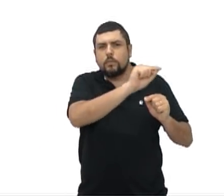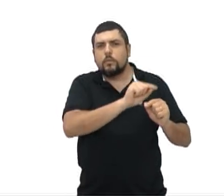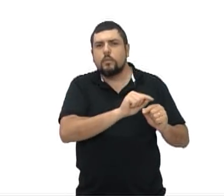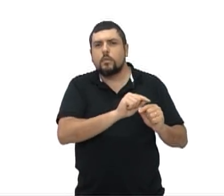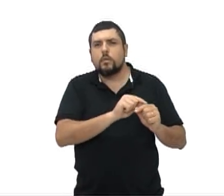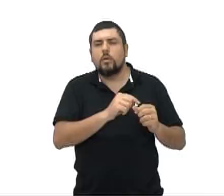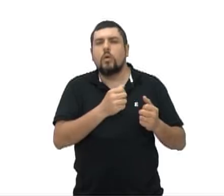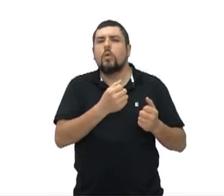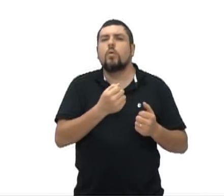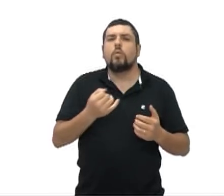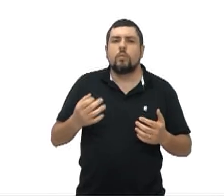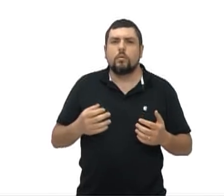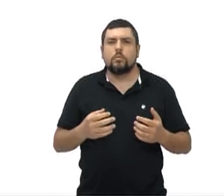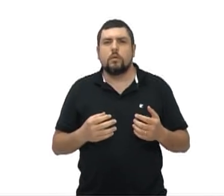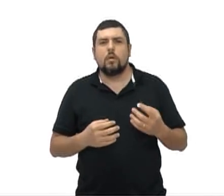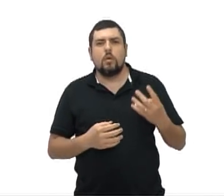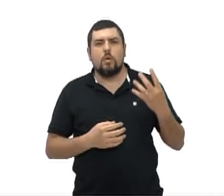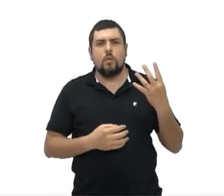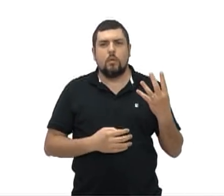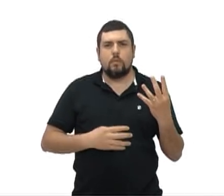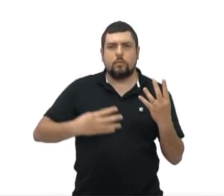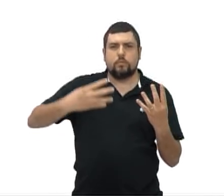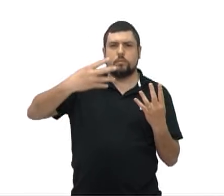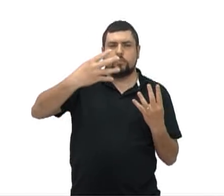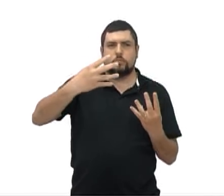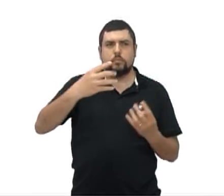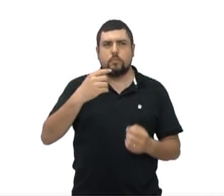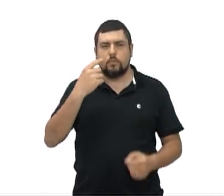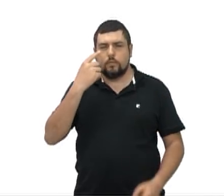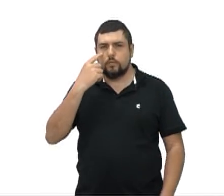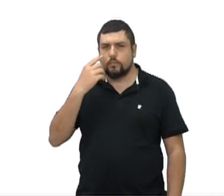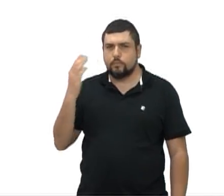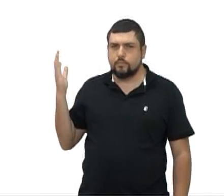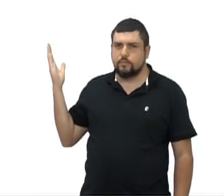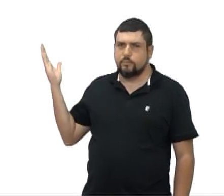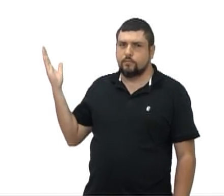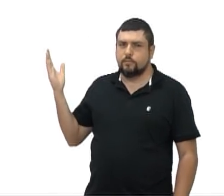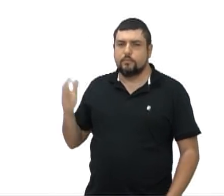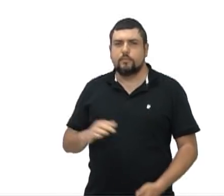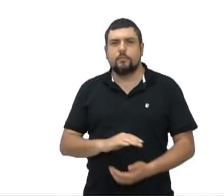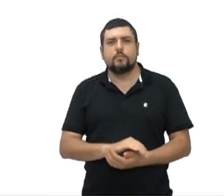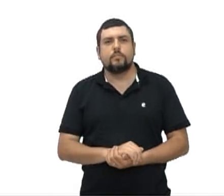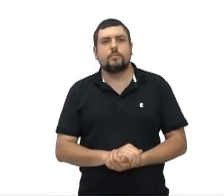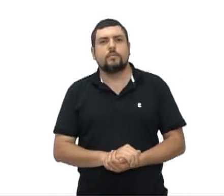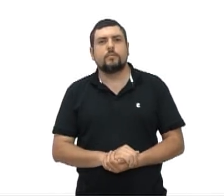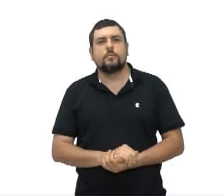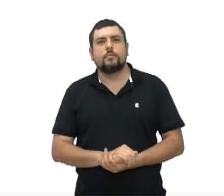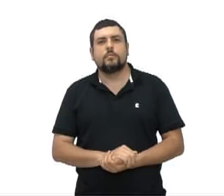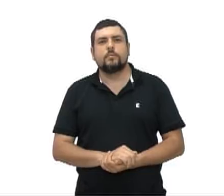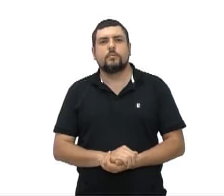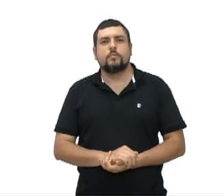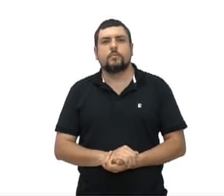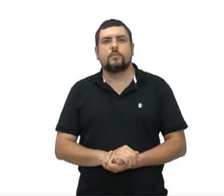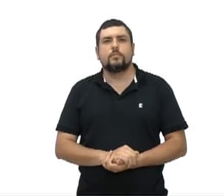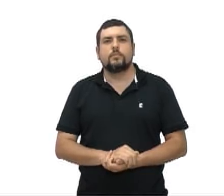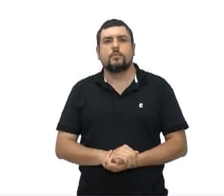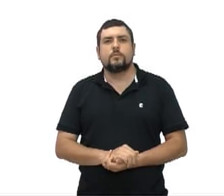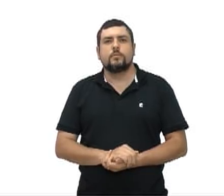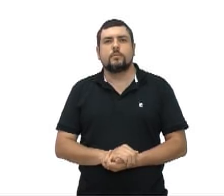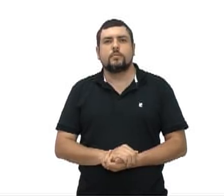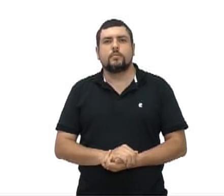por 4. Então, se a gente fizer aqui, ó, 1, 2, 3, 4, é 4 por 4. Então, a gente